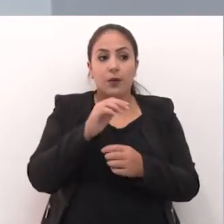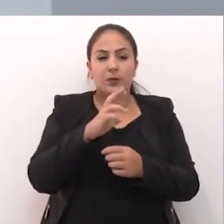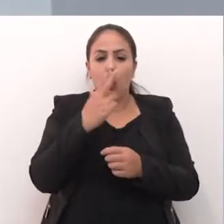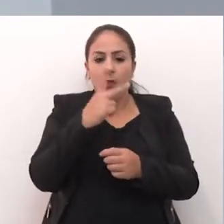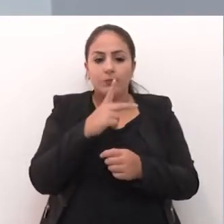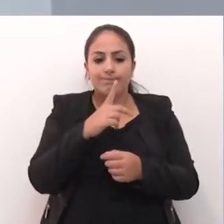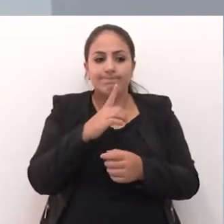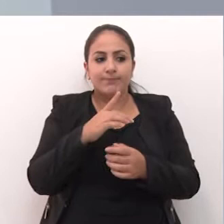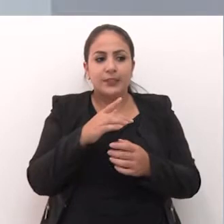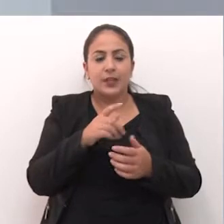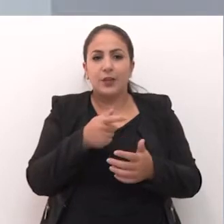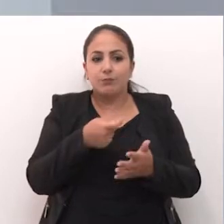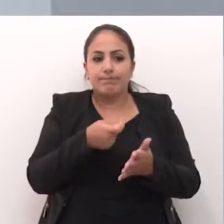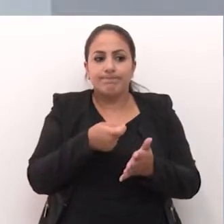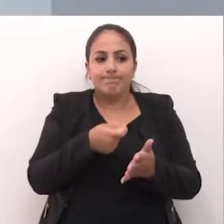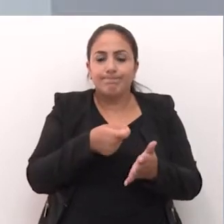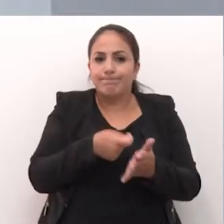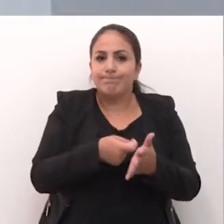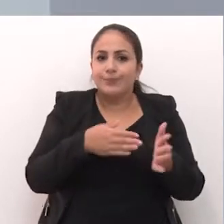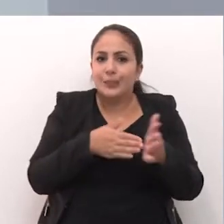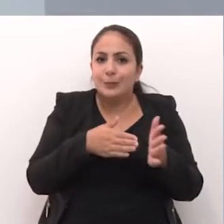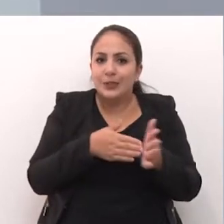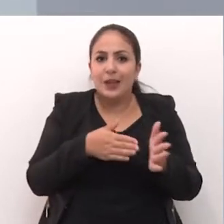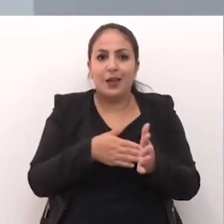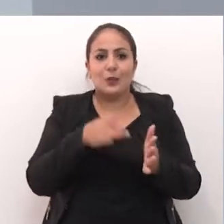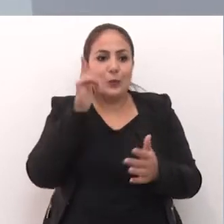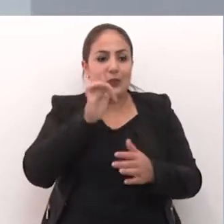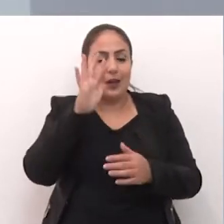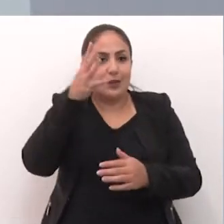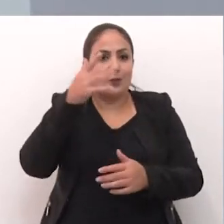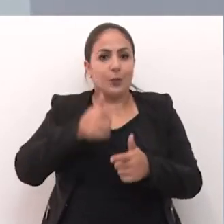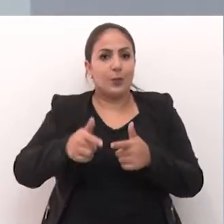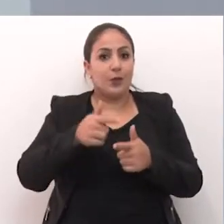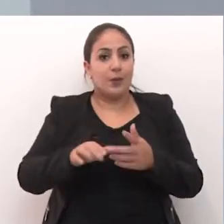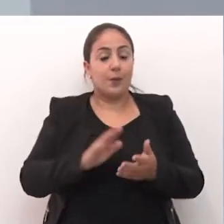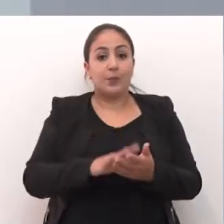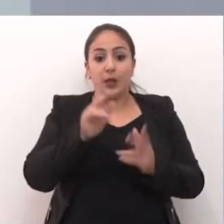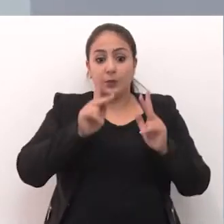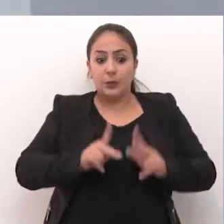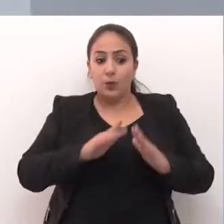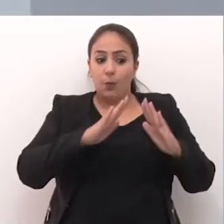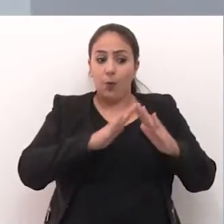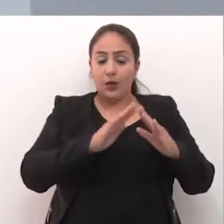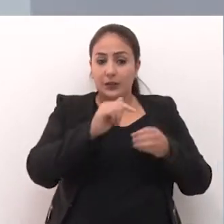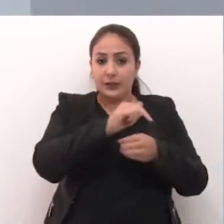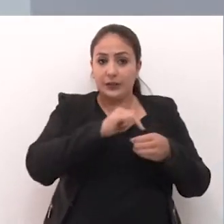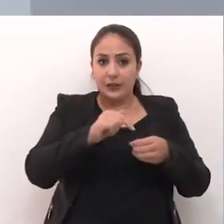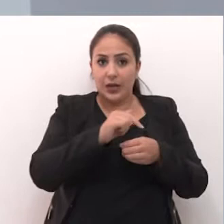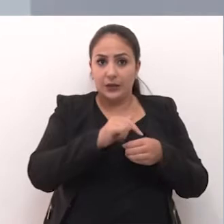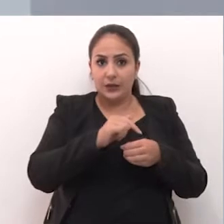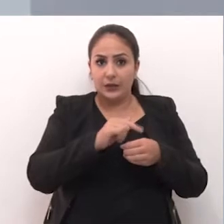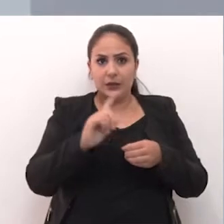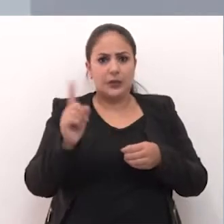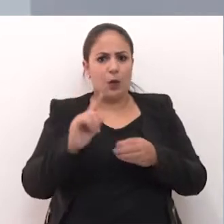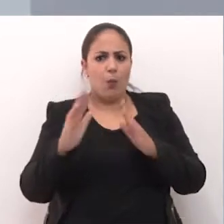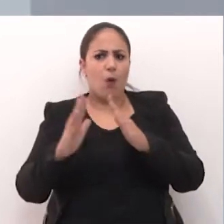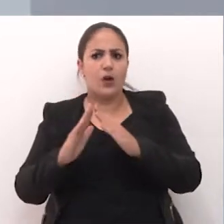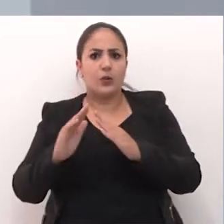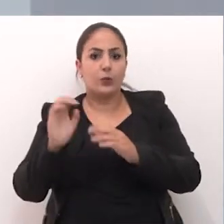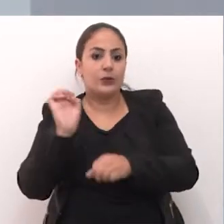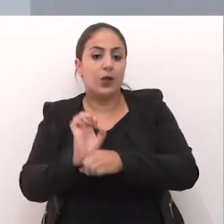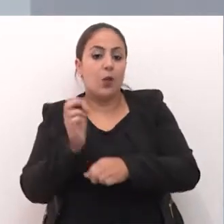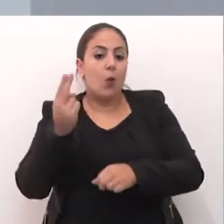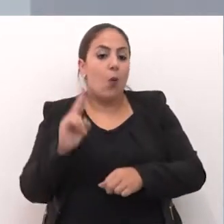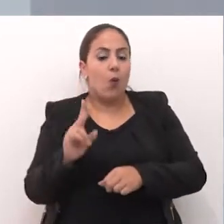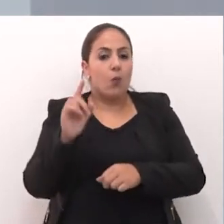não consigam resolver os seus problemas. As pessoas, afinal de contas, moram nas cidades, nos municípios, elas não moram nos estados ou na